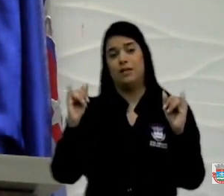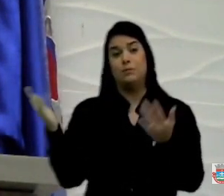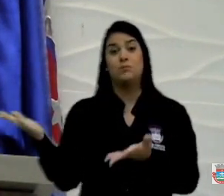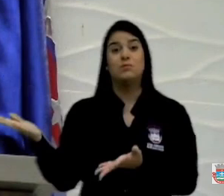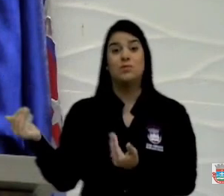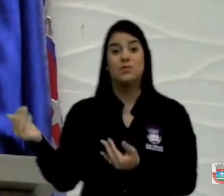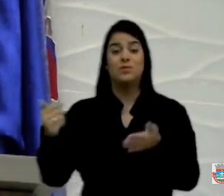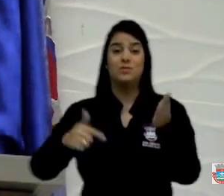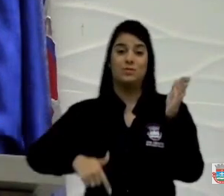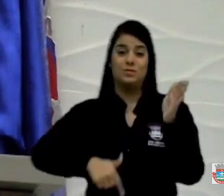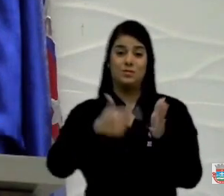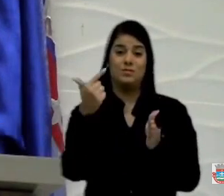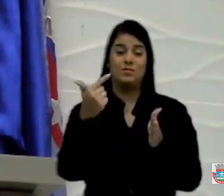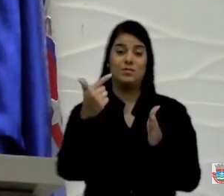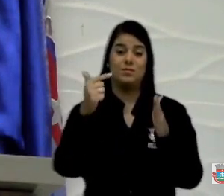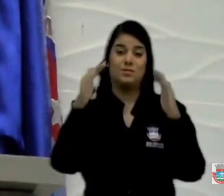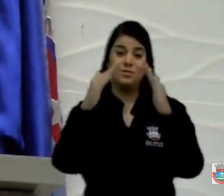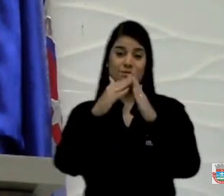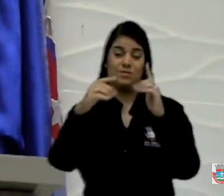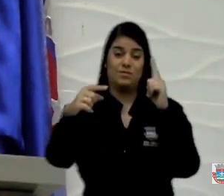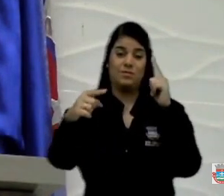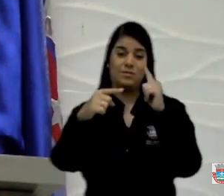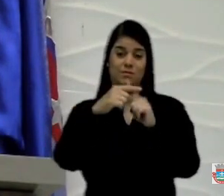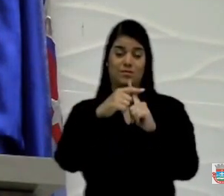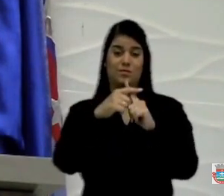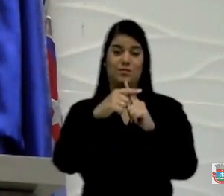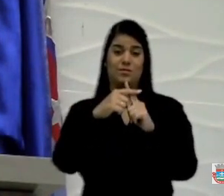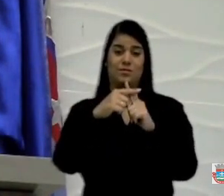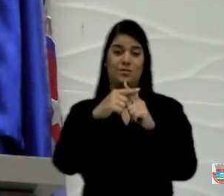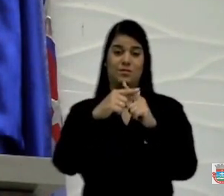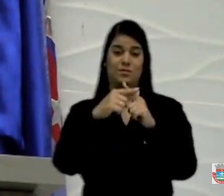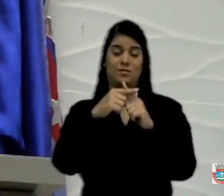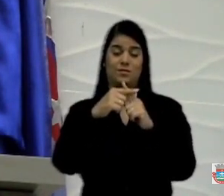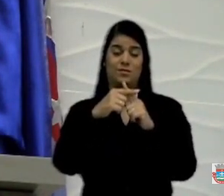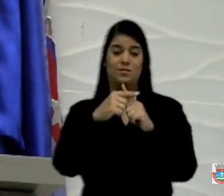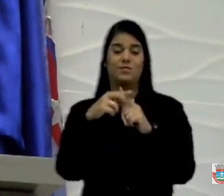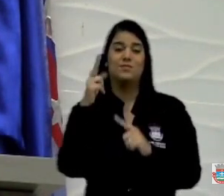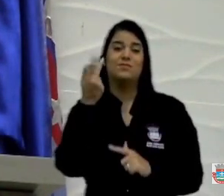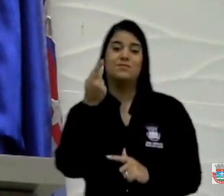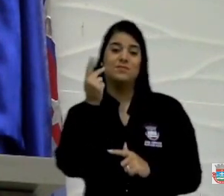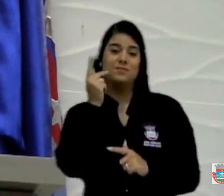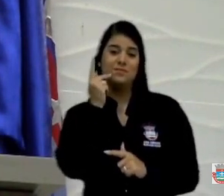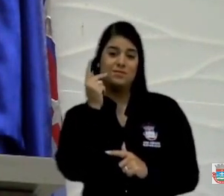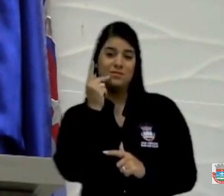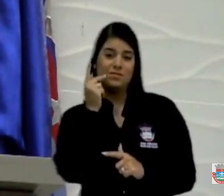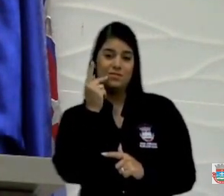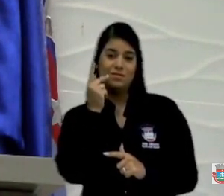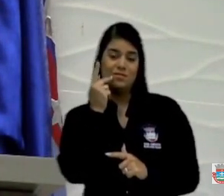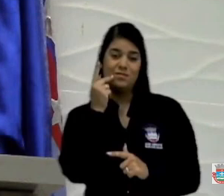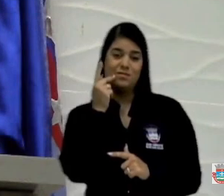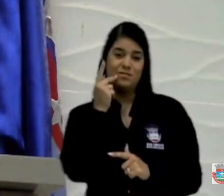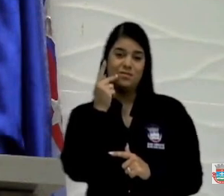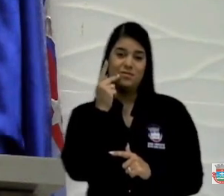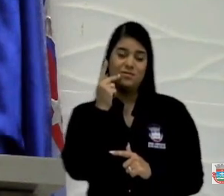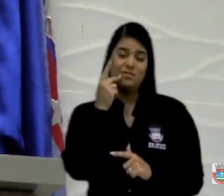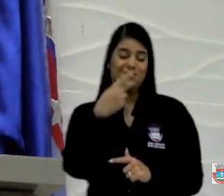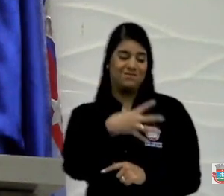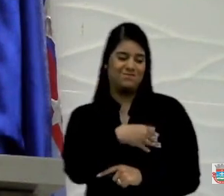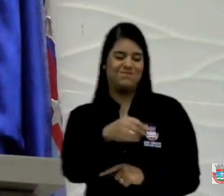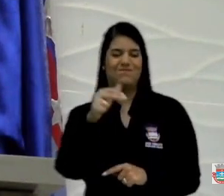Presbiteriana, em nome de Vitória, Breno, Nívia, Júlia e a minha filha Naelle. E Deus